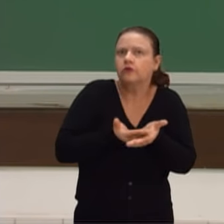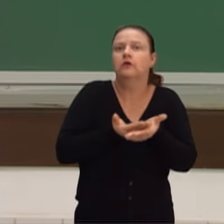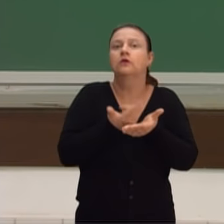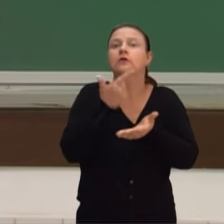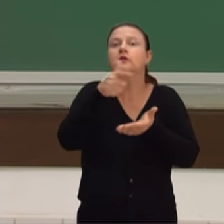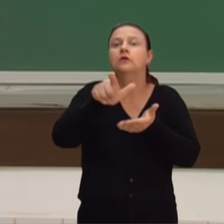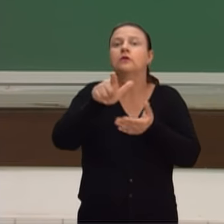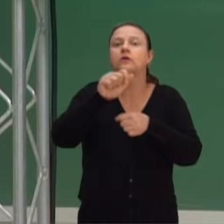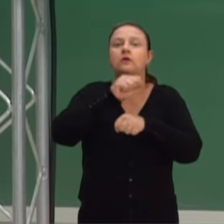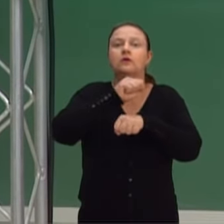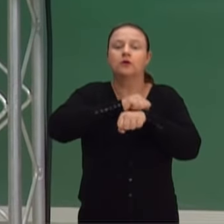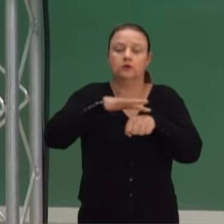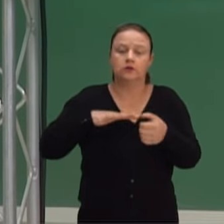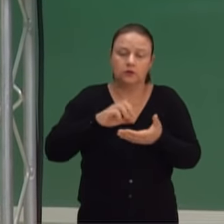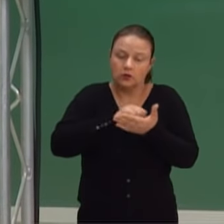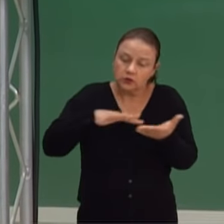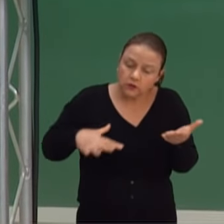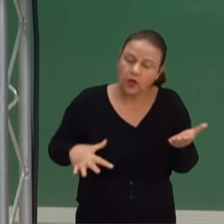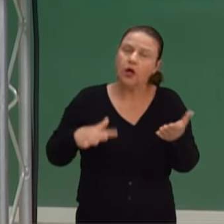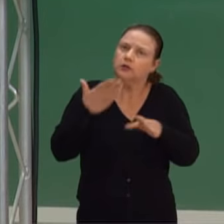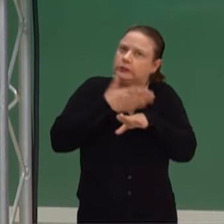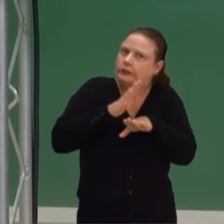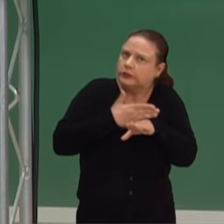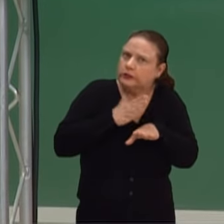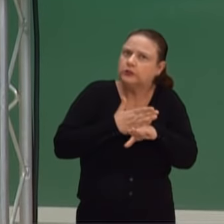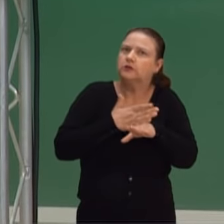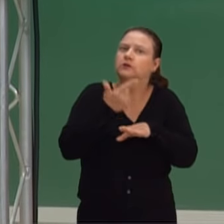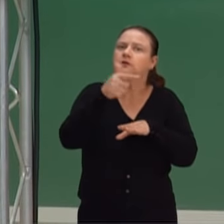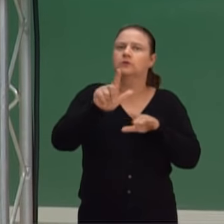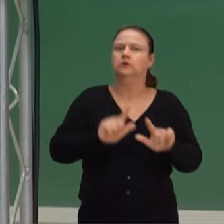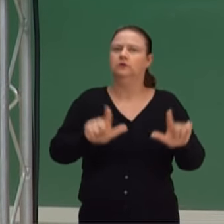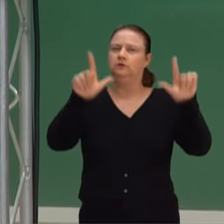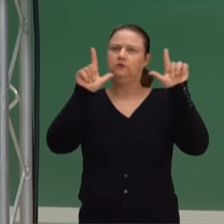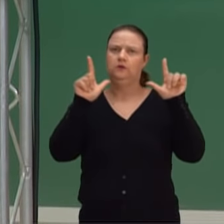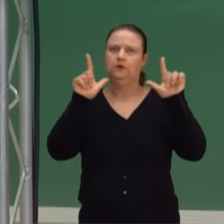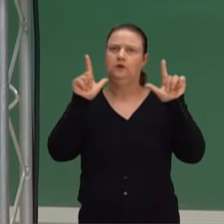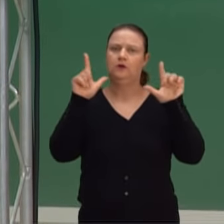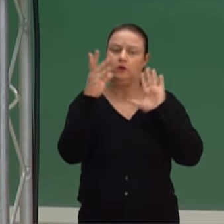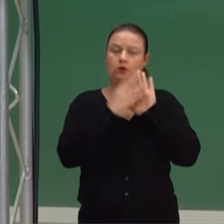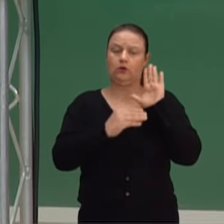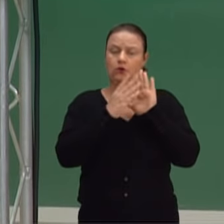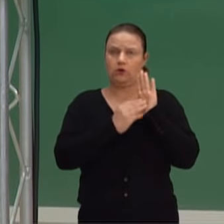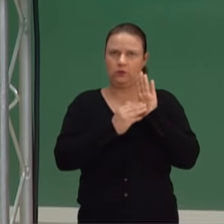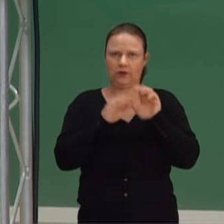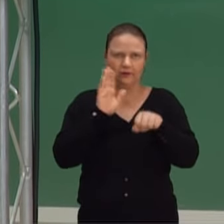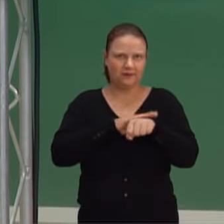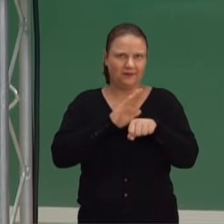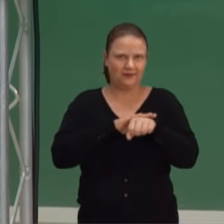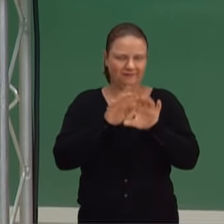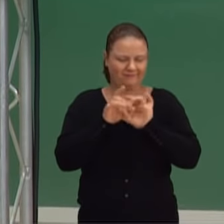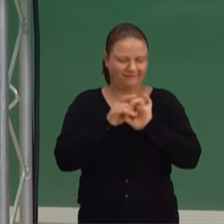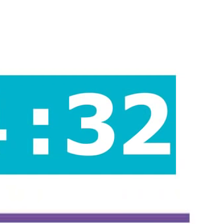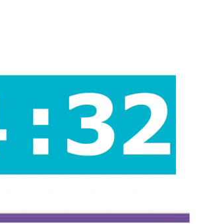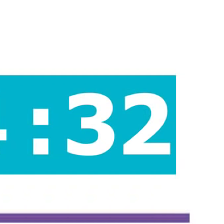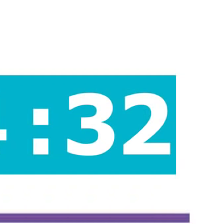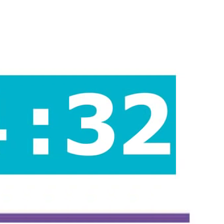exercício está na próxima tela. Então eu vou te dar um tempinho bem rápido para você copiar isso aqui no caderno. Anota aí bem rapidinho para a gente.